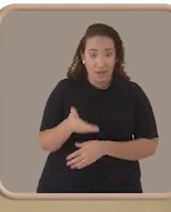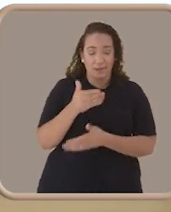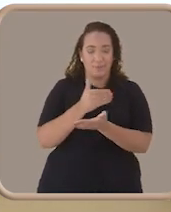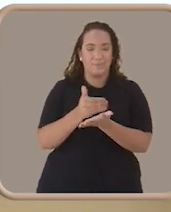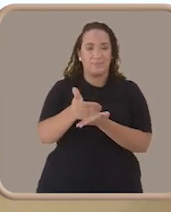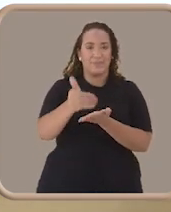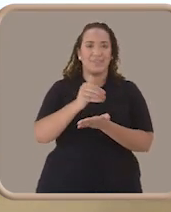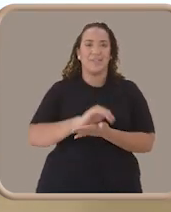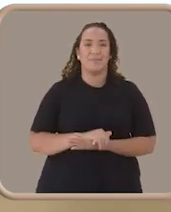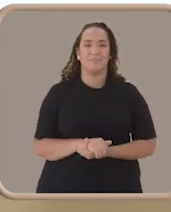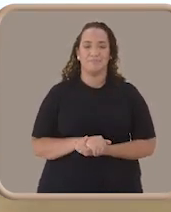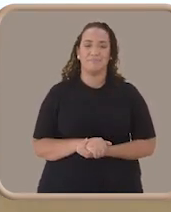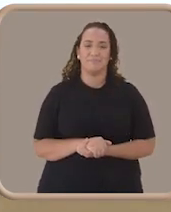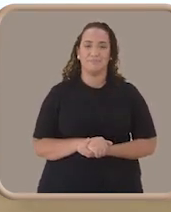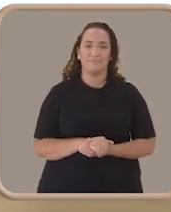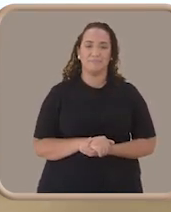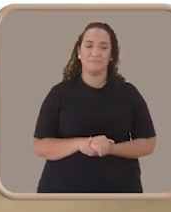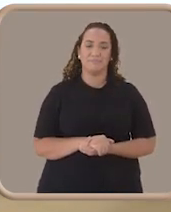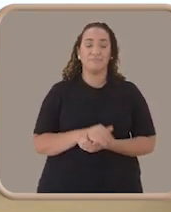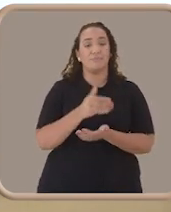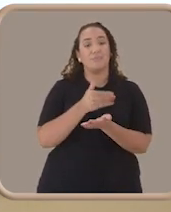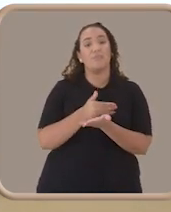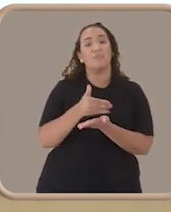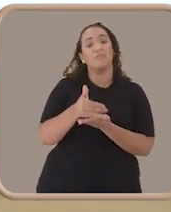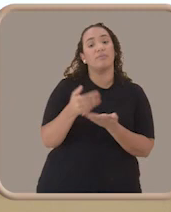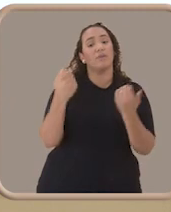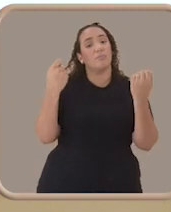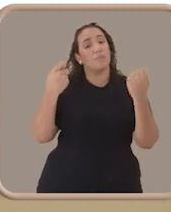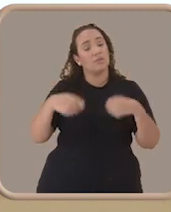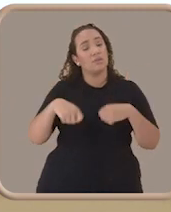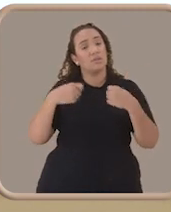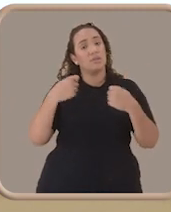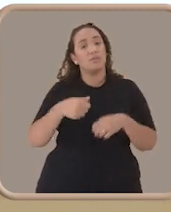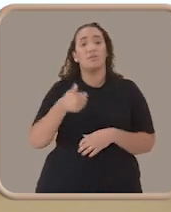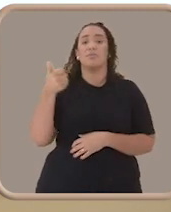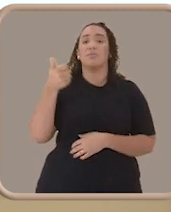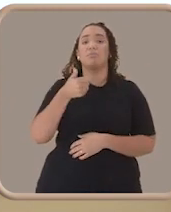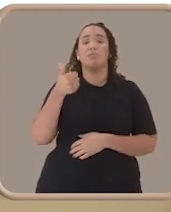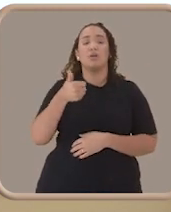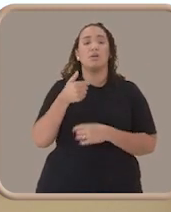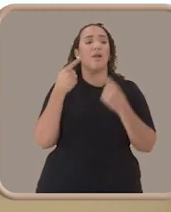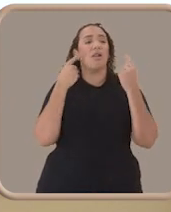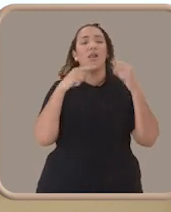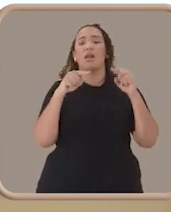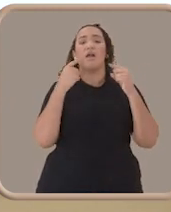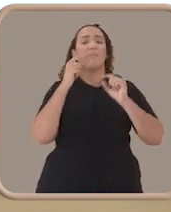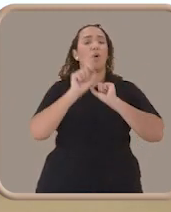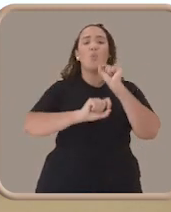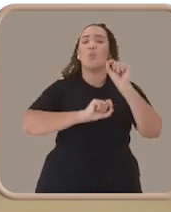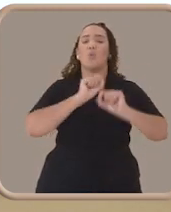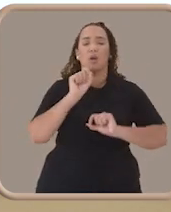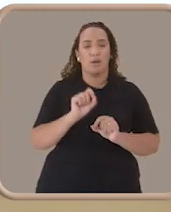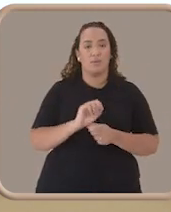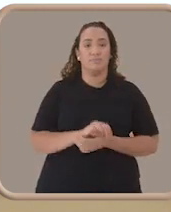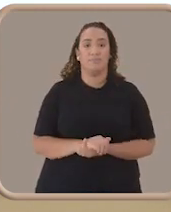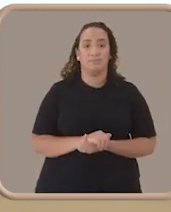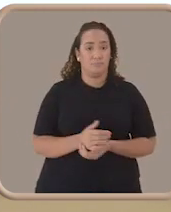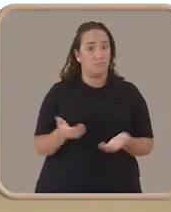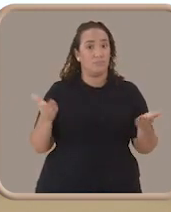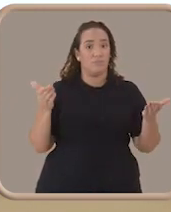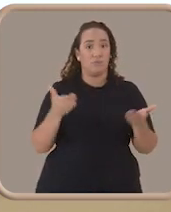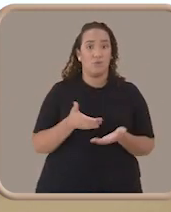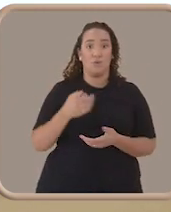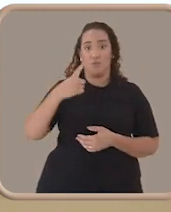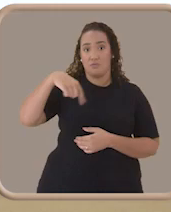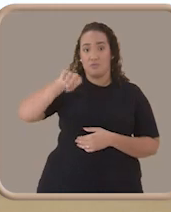nessa. Para começar, precisamos definir qual vai ser a reclamação da sua carta. Agora é hora de usar